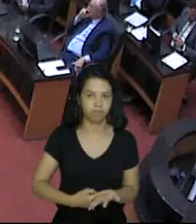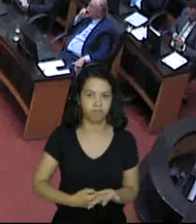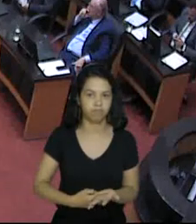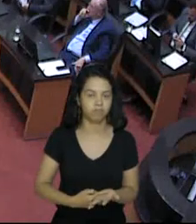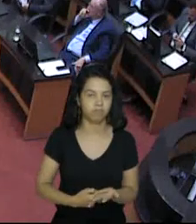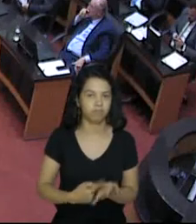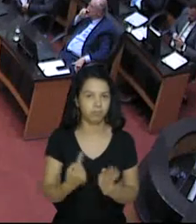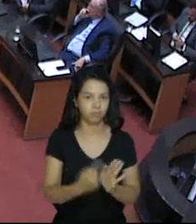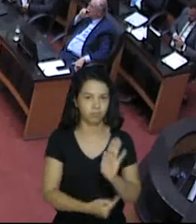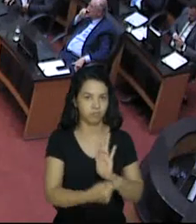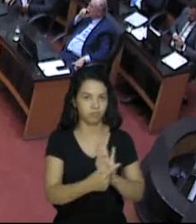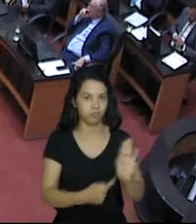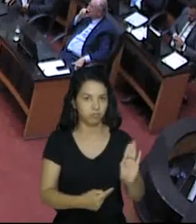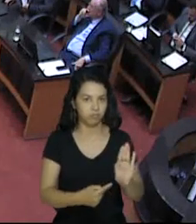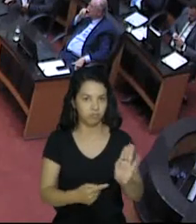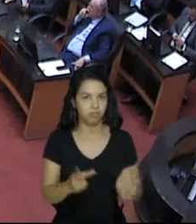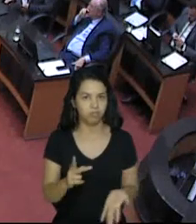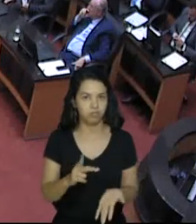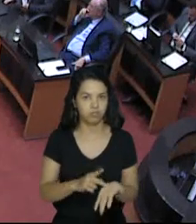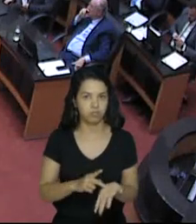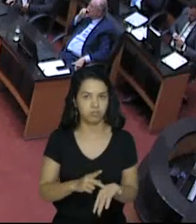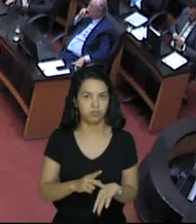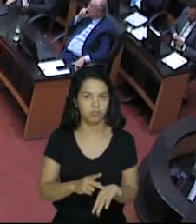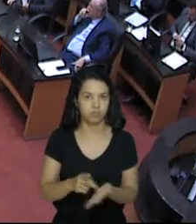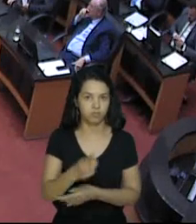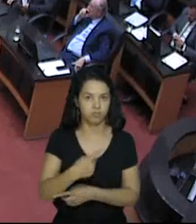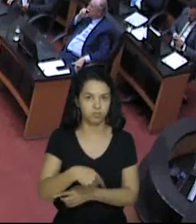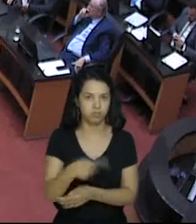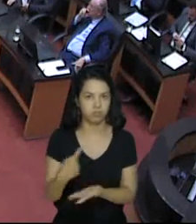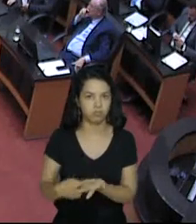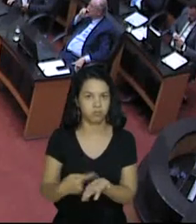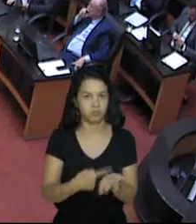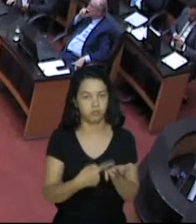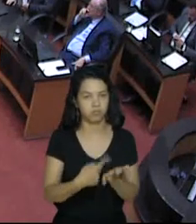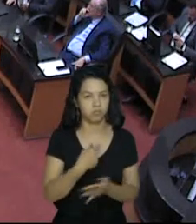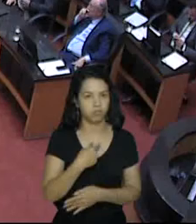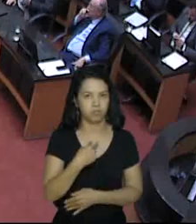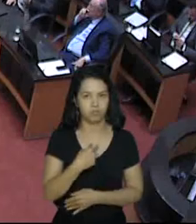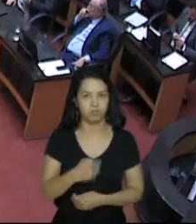vetou. Então, realmente, não tem como a gente acordar algo e não cumprir.